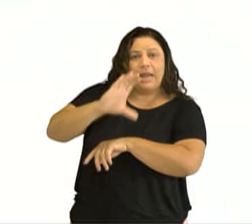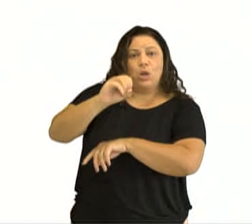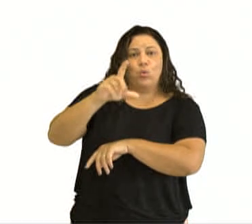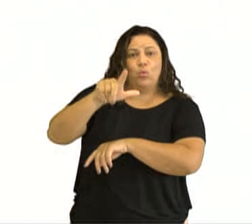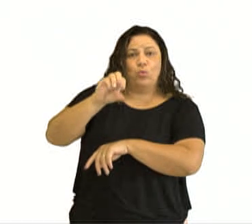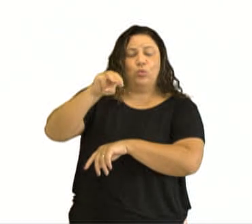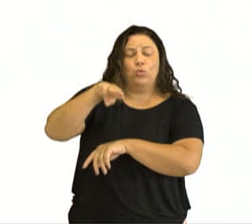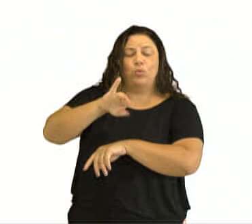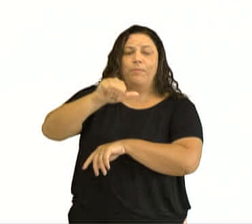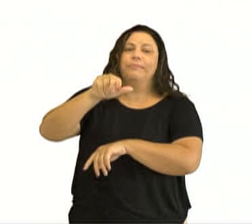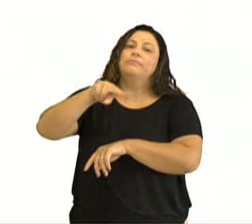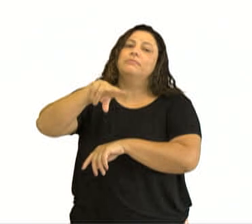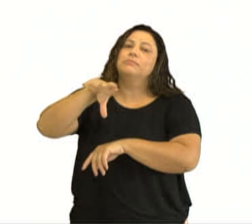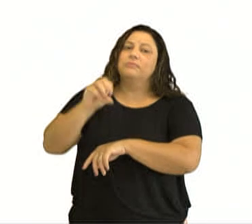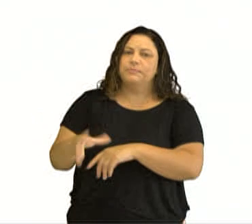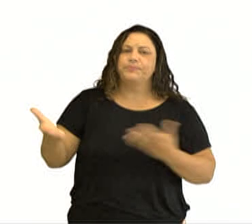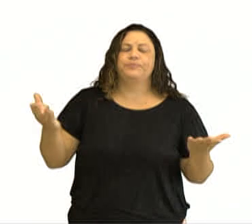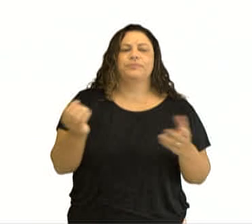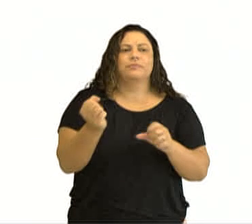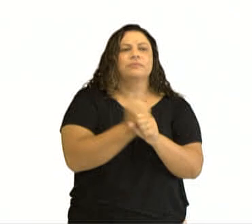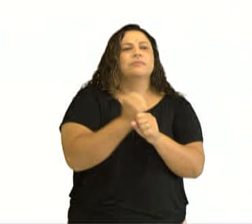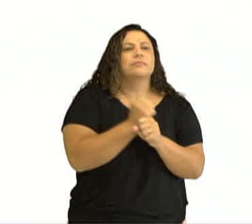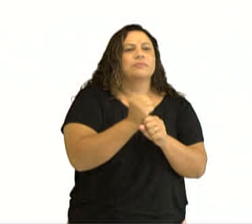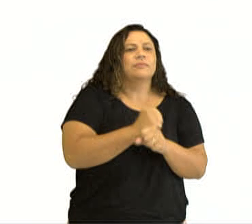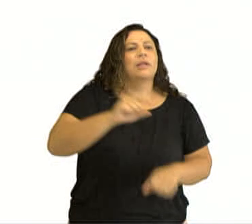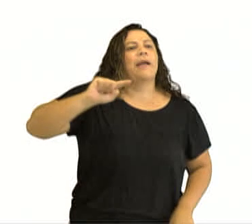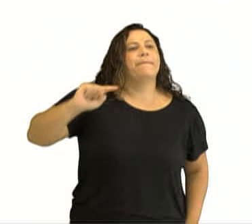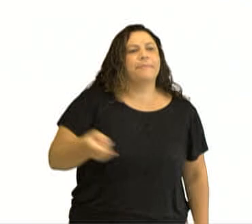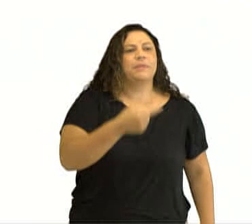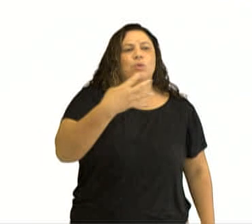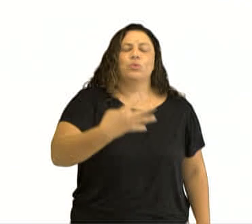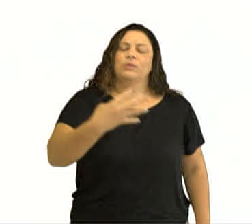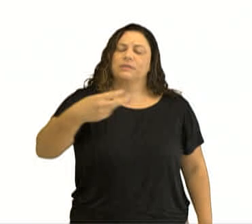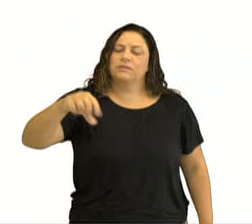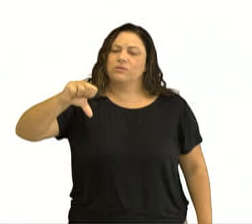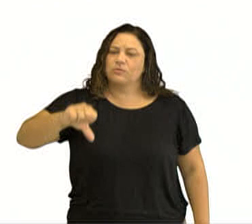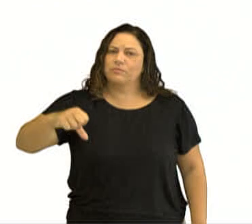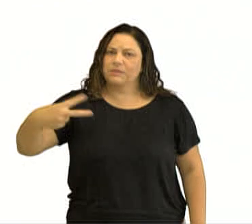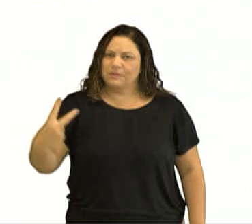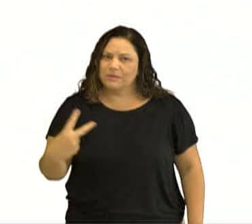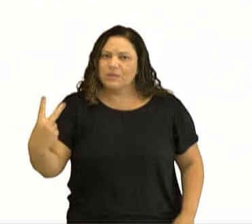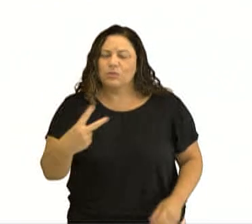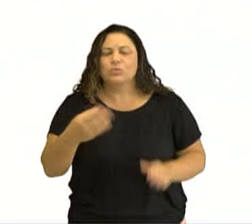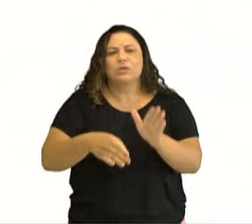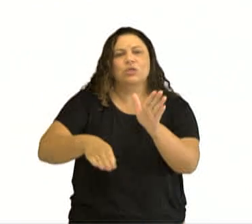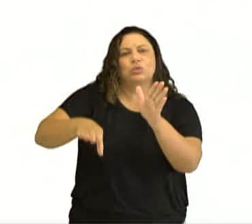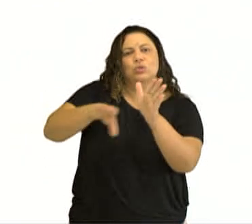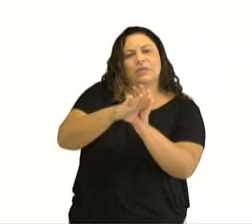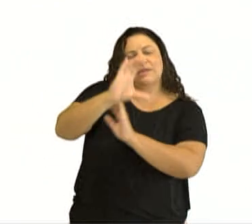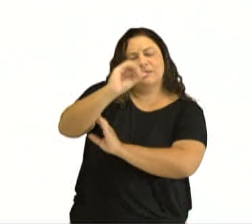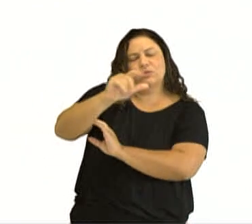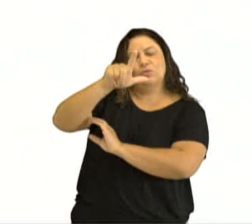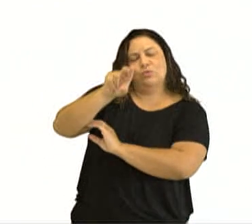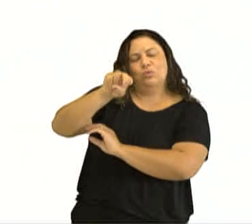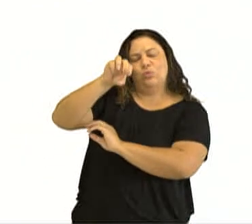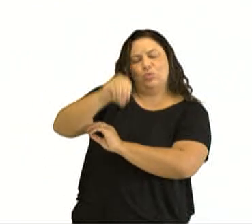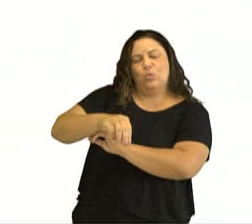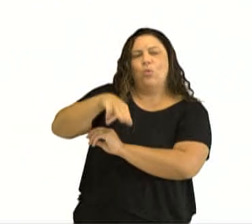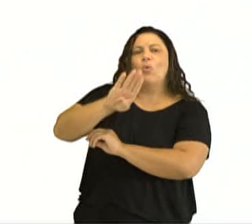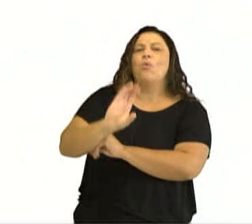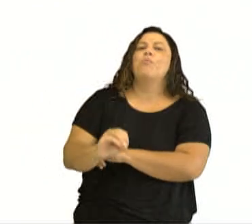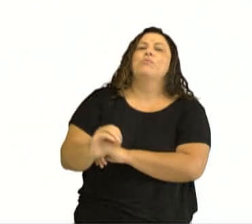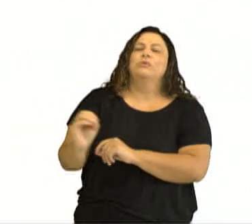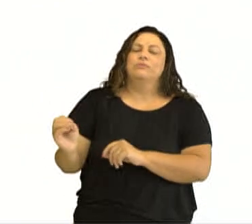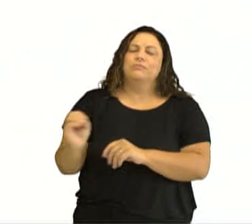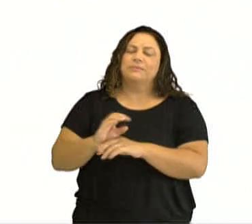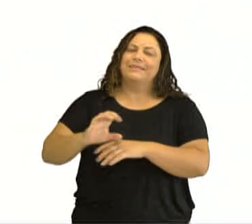até o ano aí de 1492, a chegada de Colombo na América, nós tínhamos esses povos vivendo, Povos